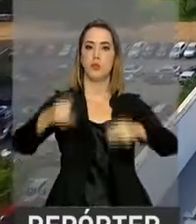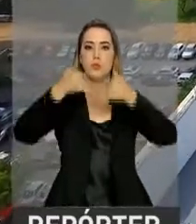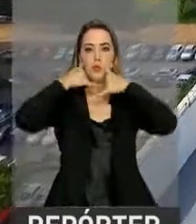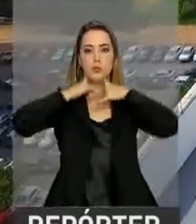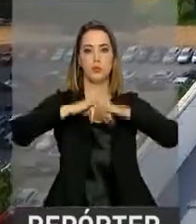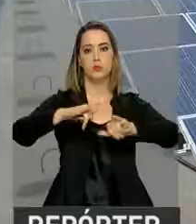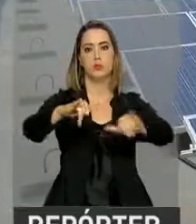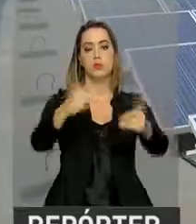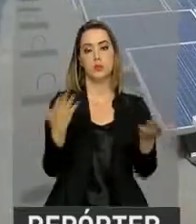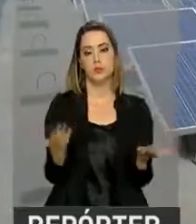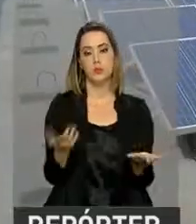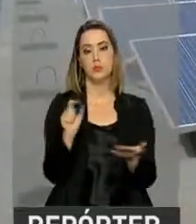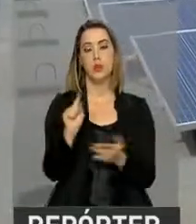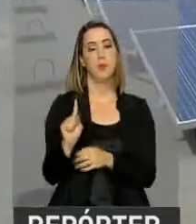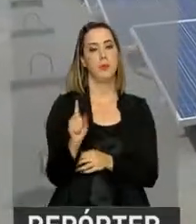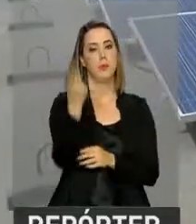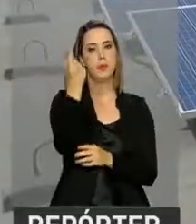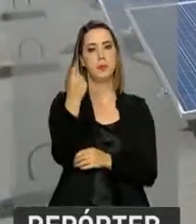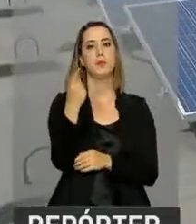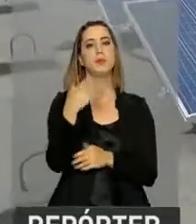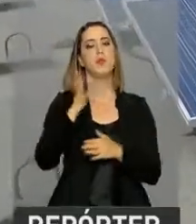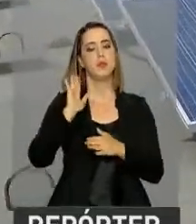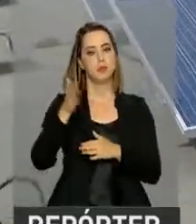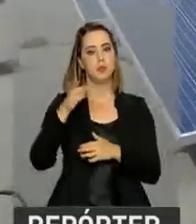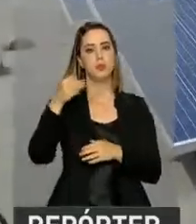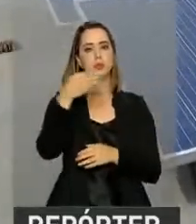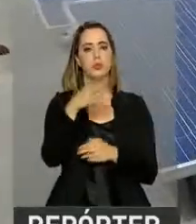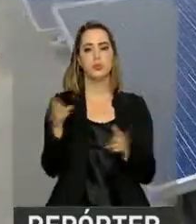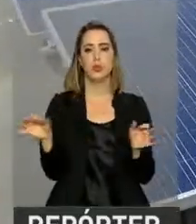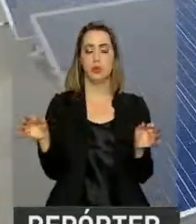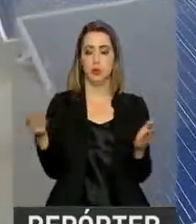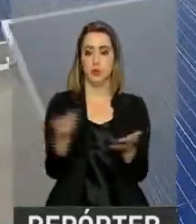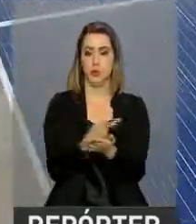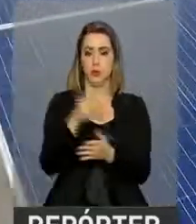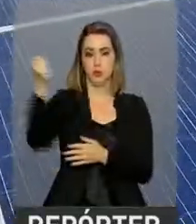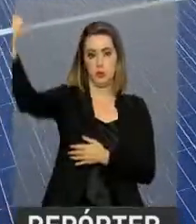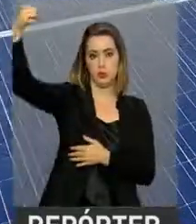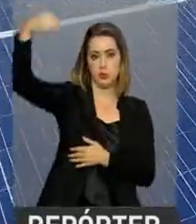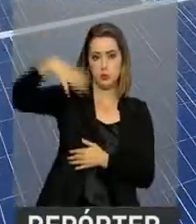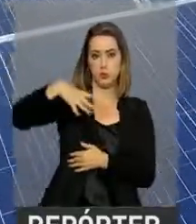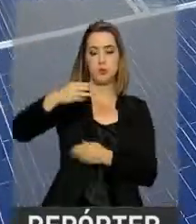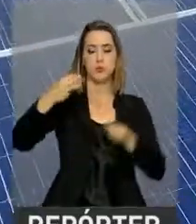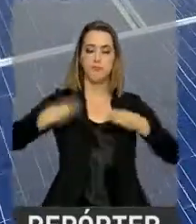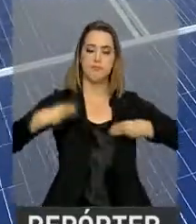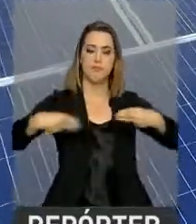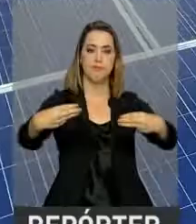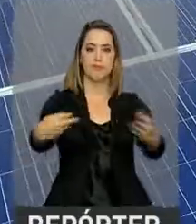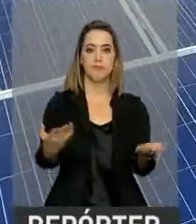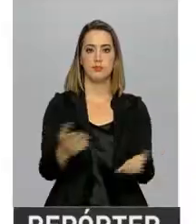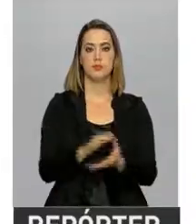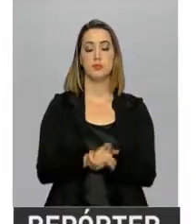e Energia. É o primeiro sistema solar fotovoltaico da esplanada dos